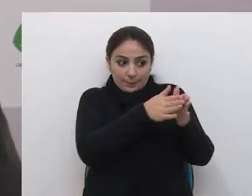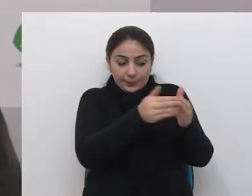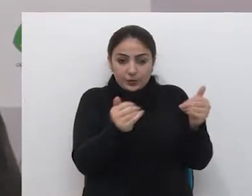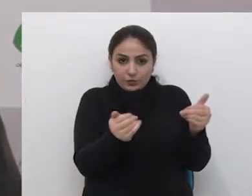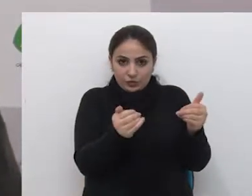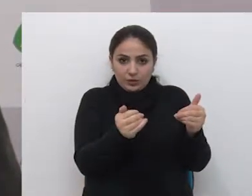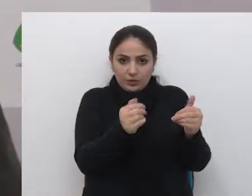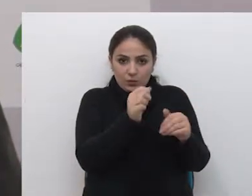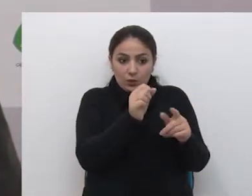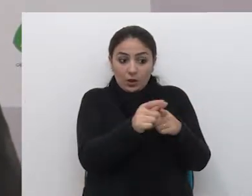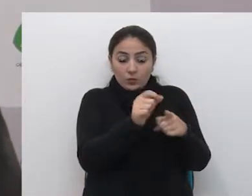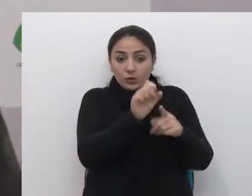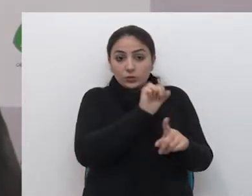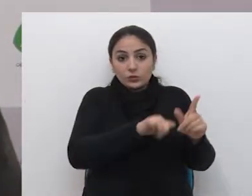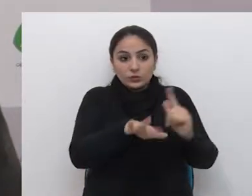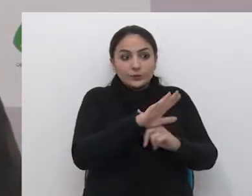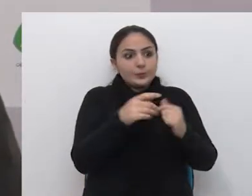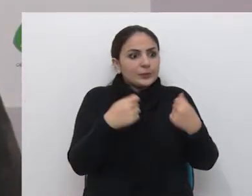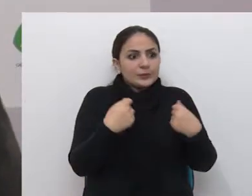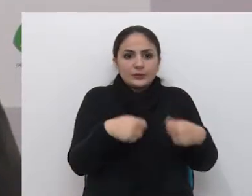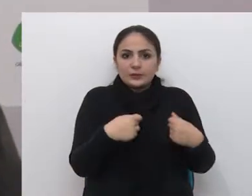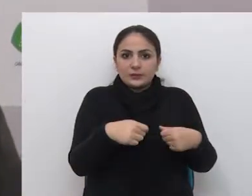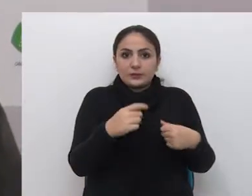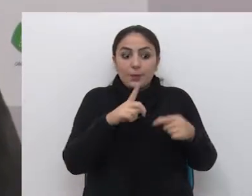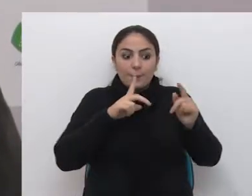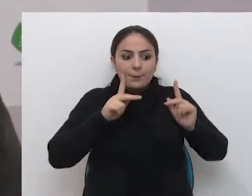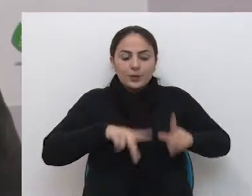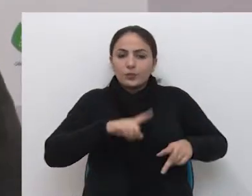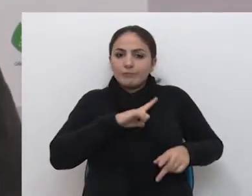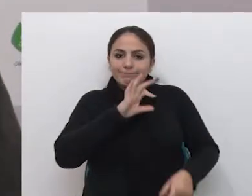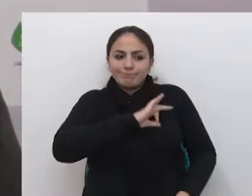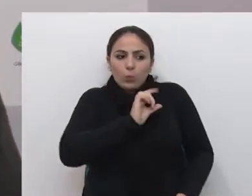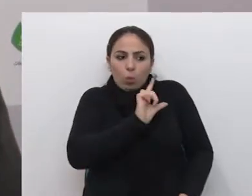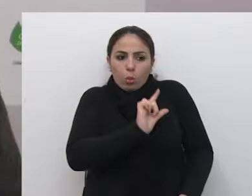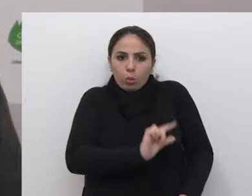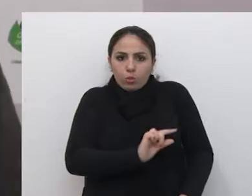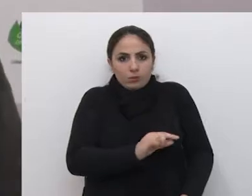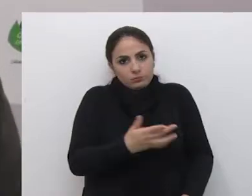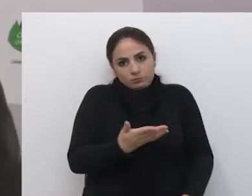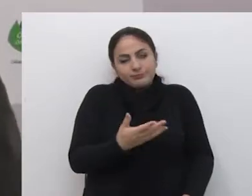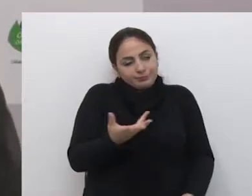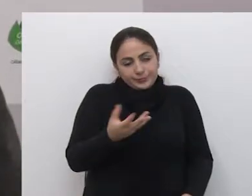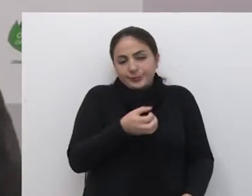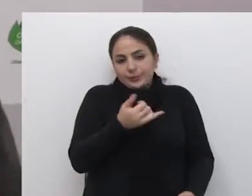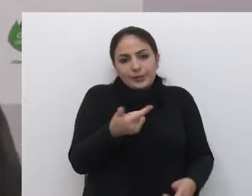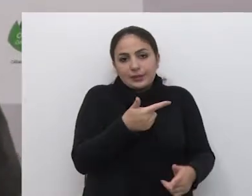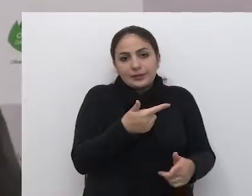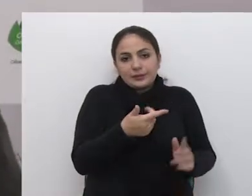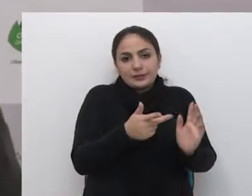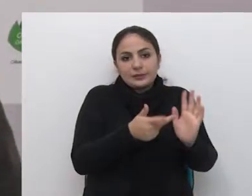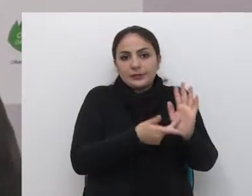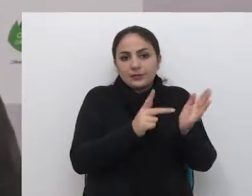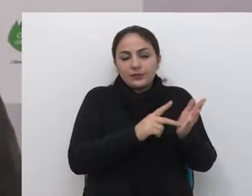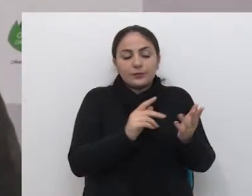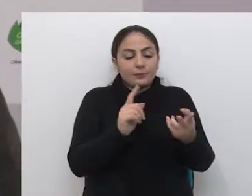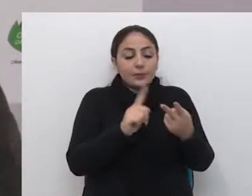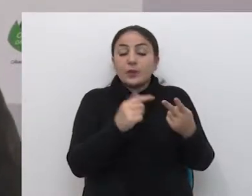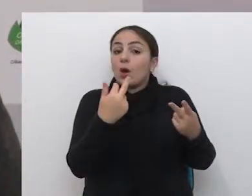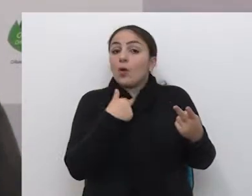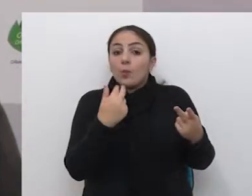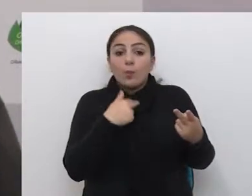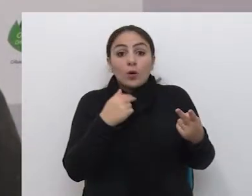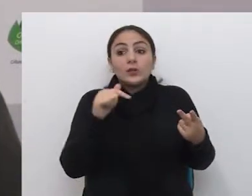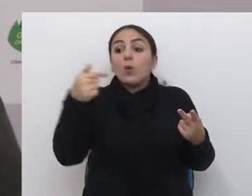que solicitar o aluguel social tem que necessariamente ser uma pessoa de baixa renda, do contrário não teria sentido, é claro. Não pode possuir